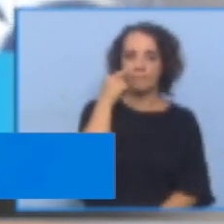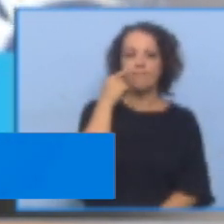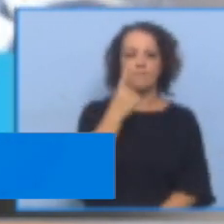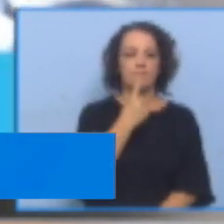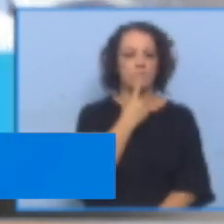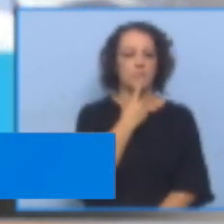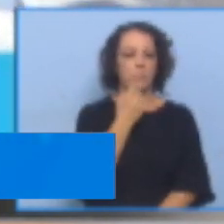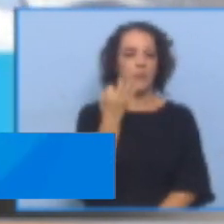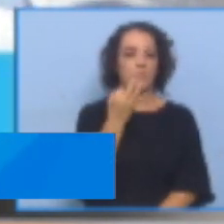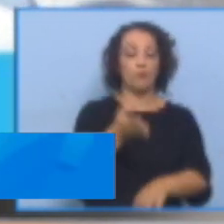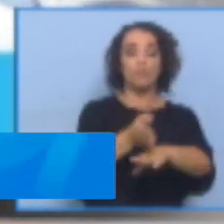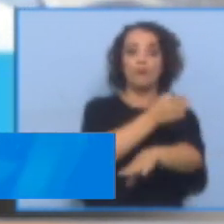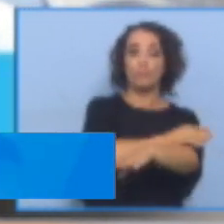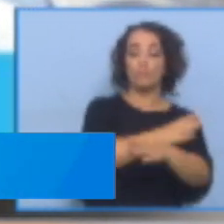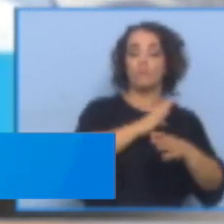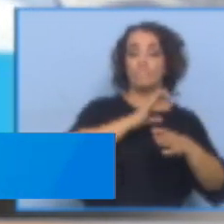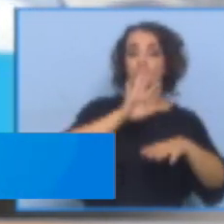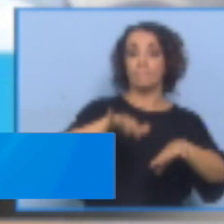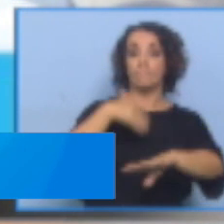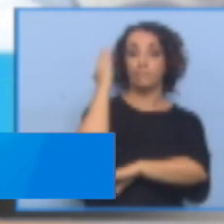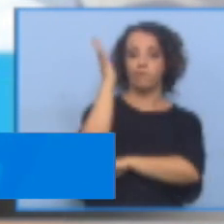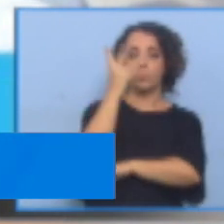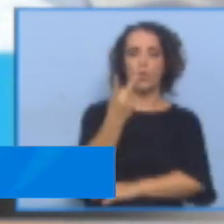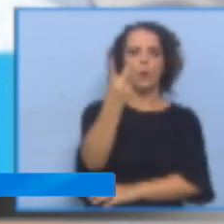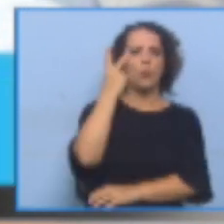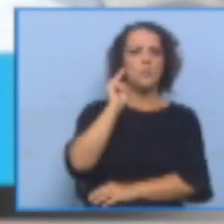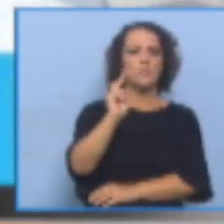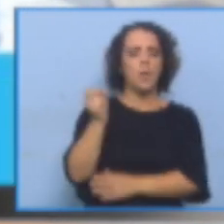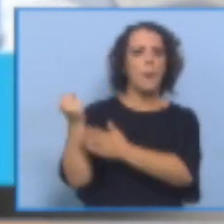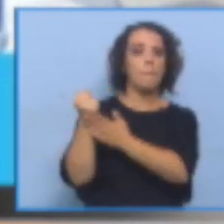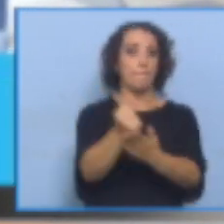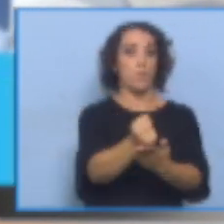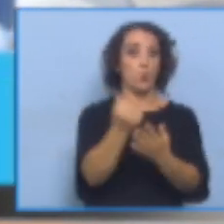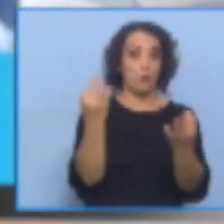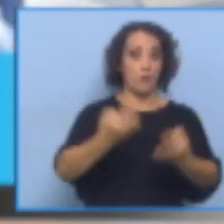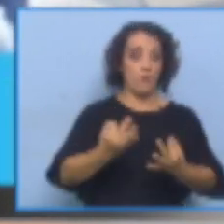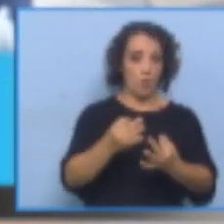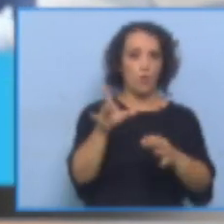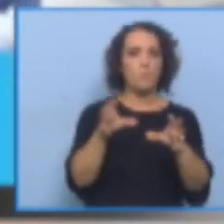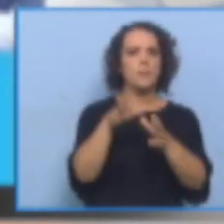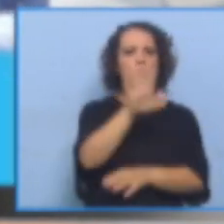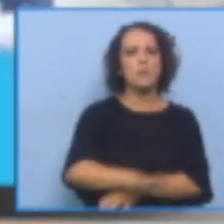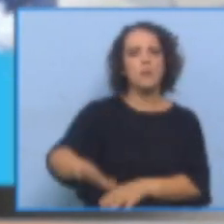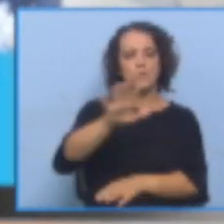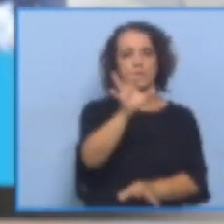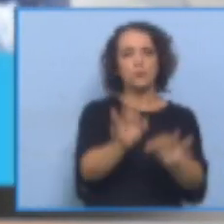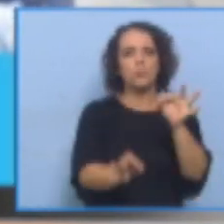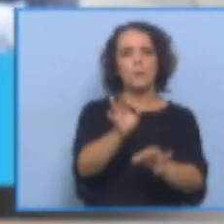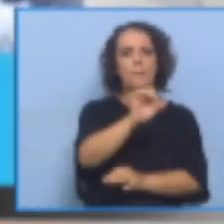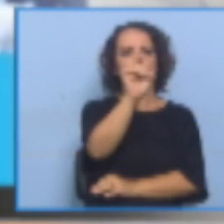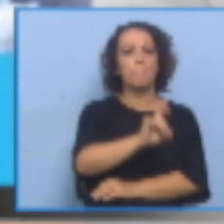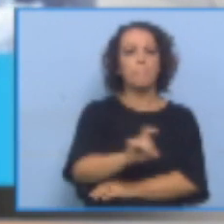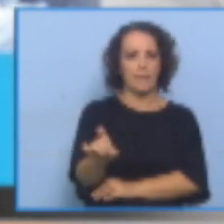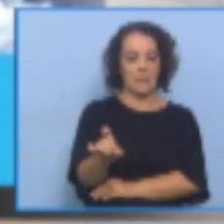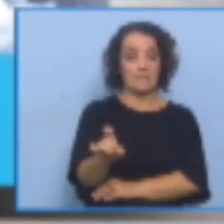na sequência da conferência que foi feita há 2 anos, patrocinada exatamente pela Comissão Nacional de Justiça e Paz e que, na